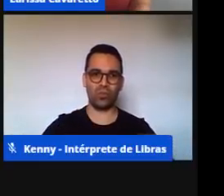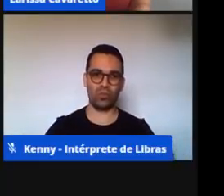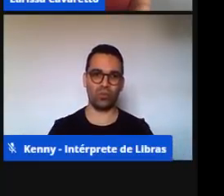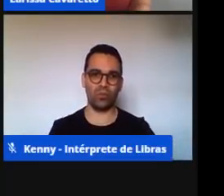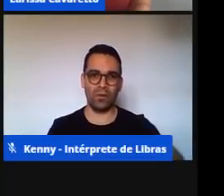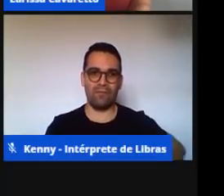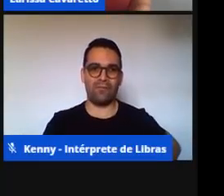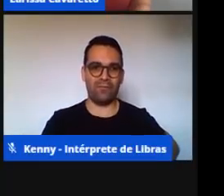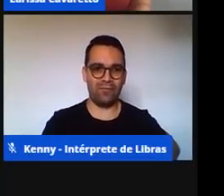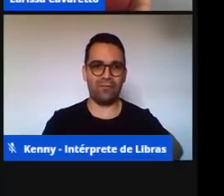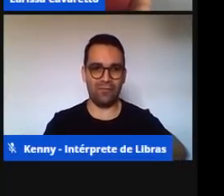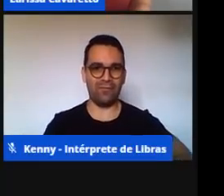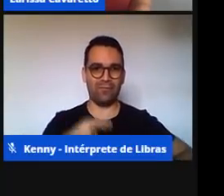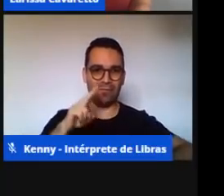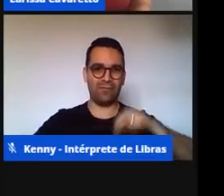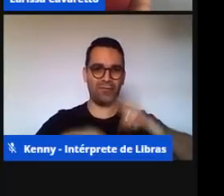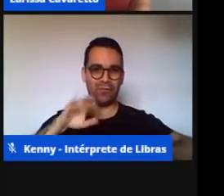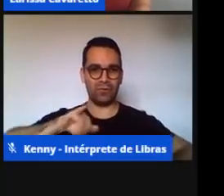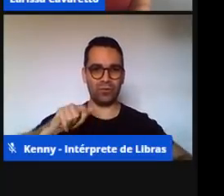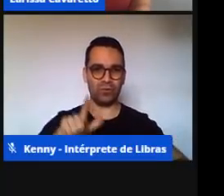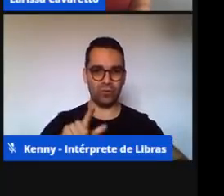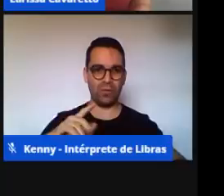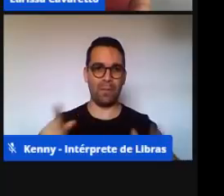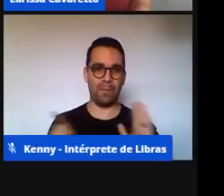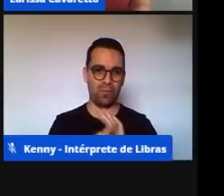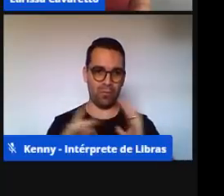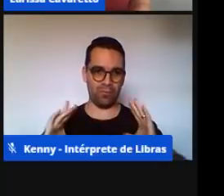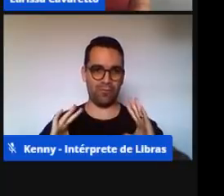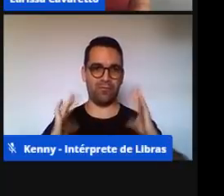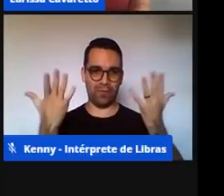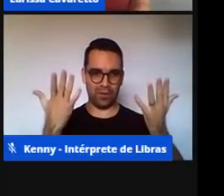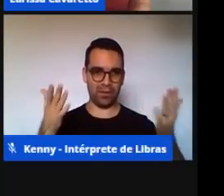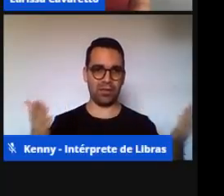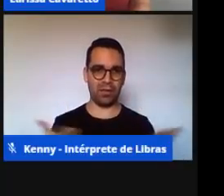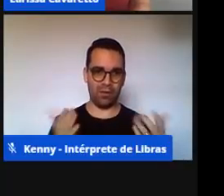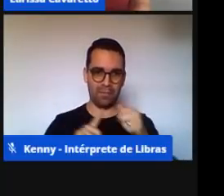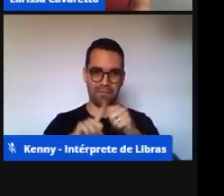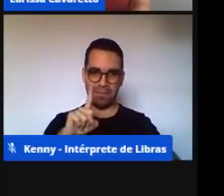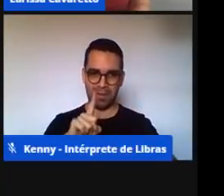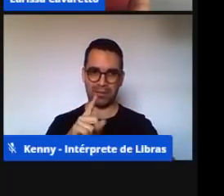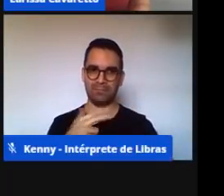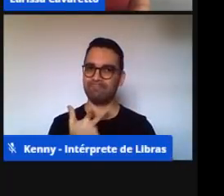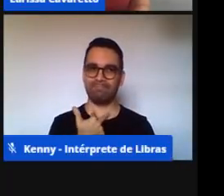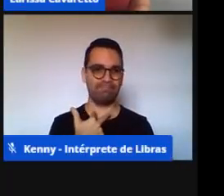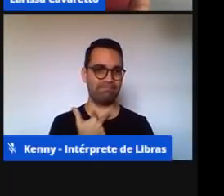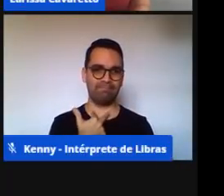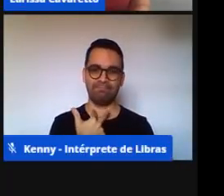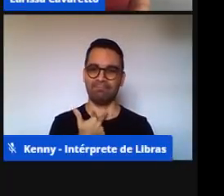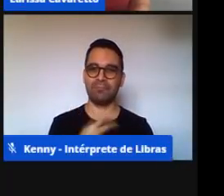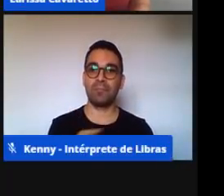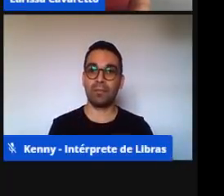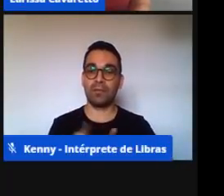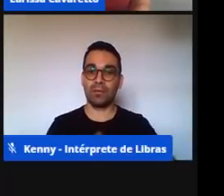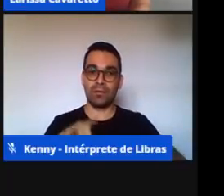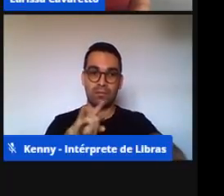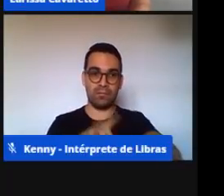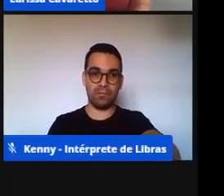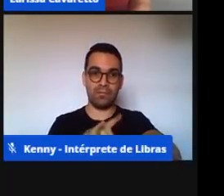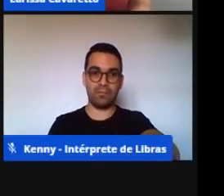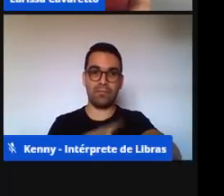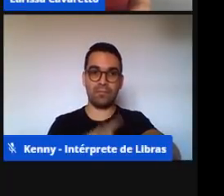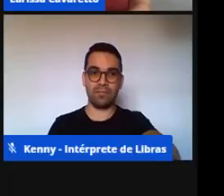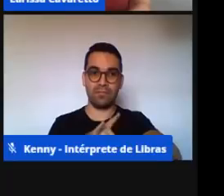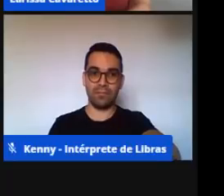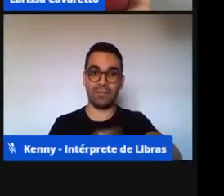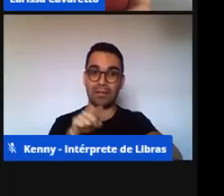aglomerações. E tem que se limitar ao número de pessoas que ocupam os banheiros, as instalações sanitárias, porque o banheiro também é